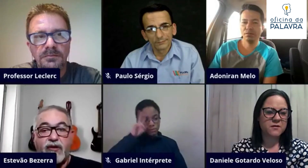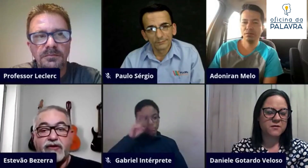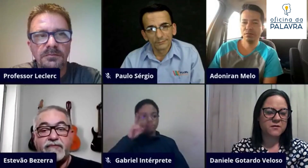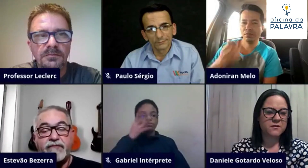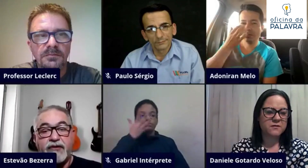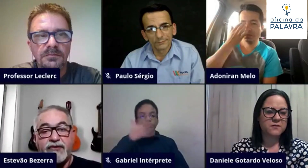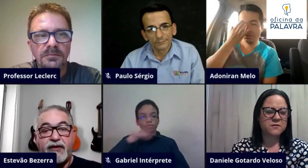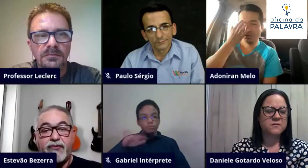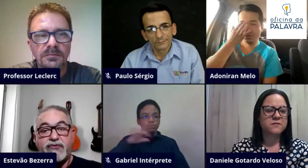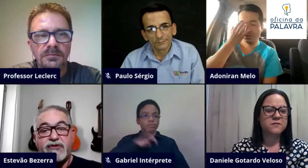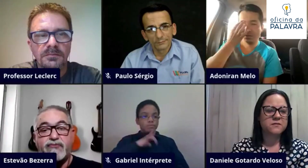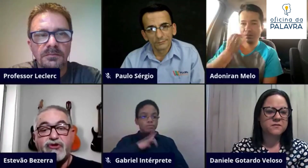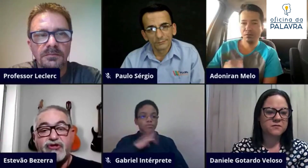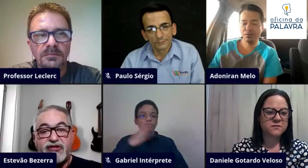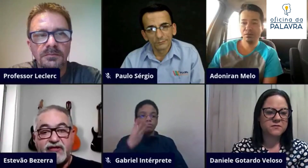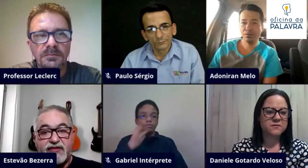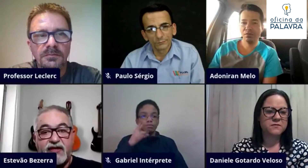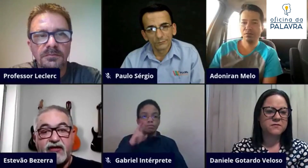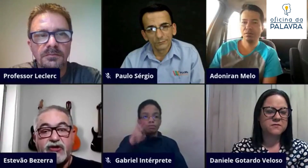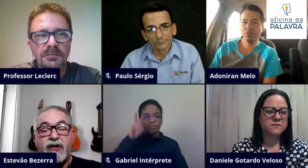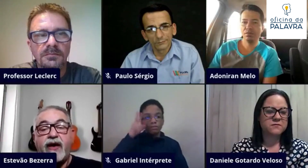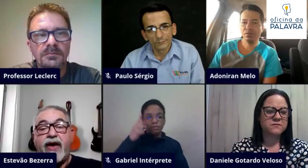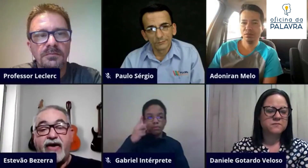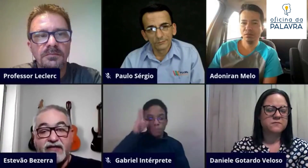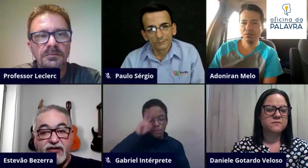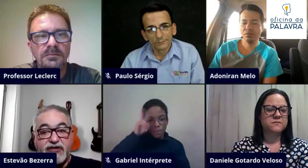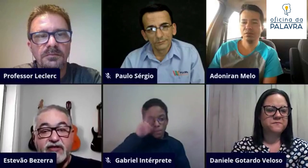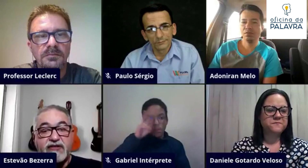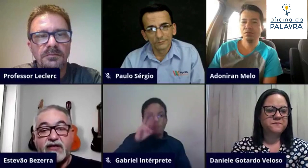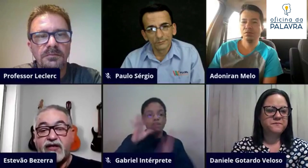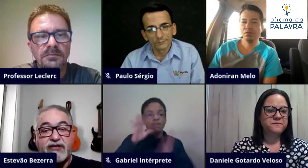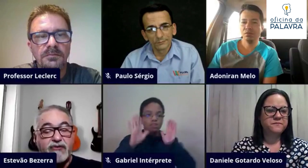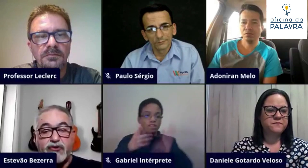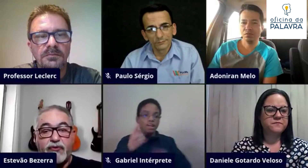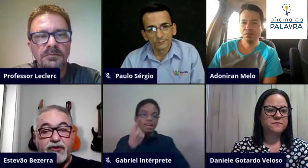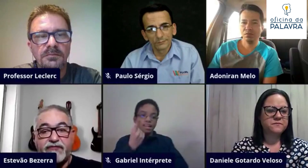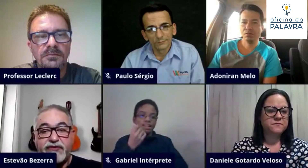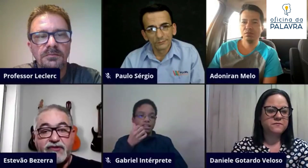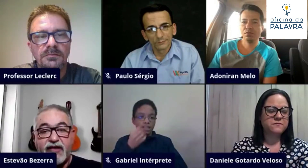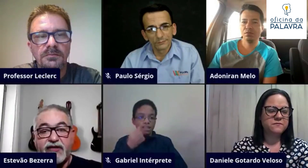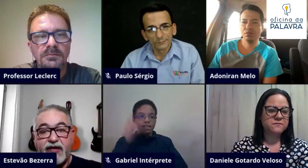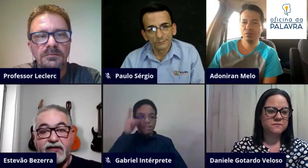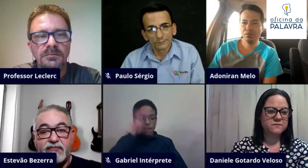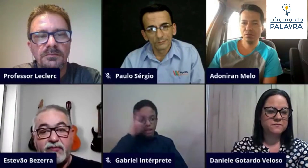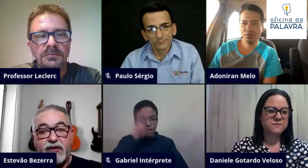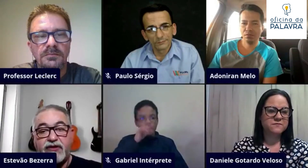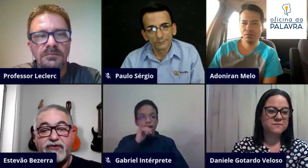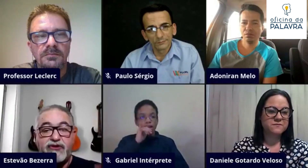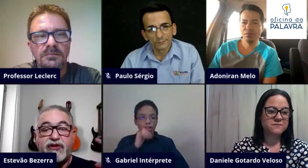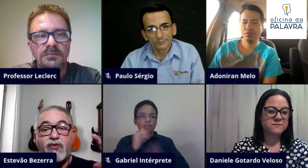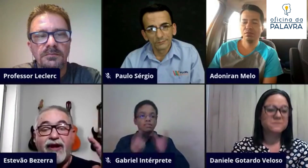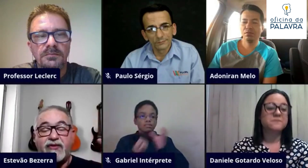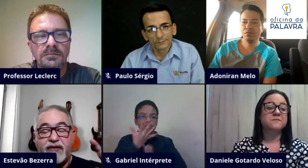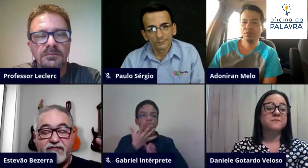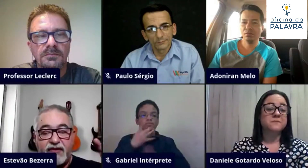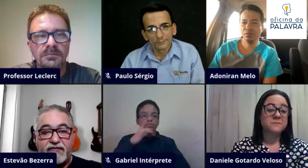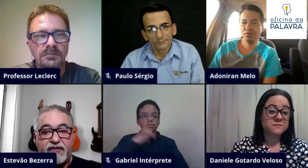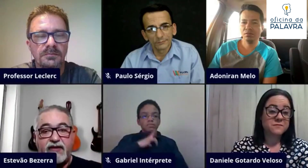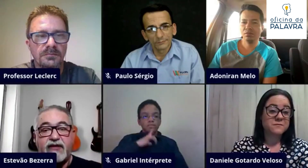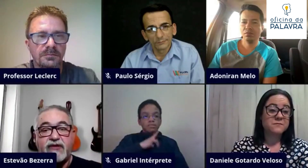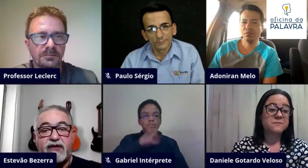32 histórias, já produzimos 16, essas 16 já estão disponíveis no site da SBB, dividido em